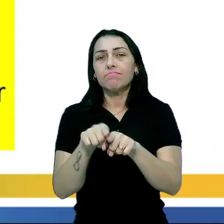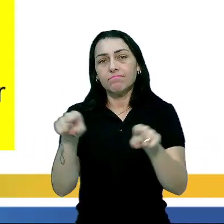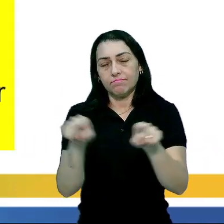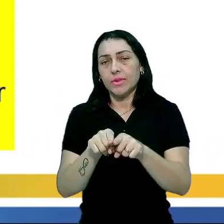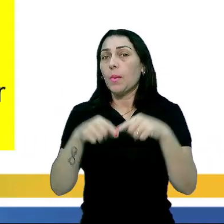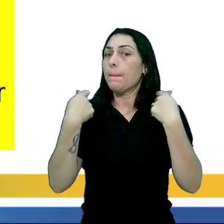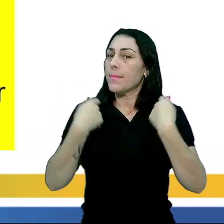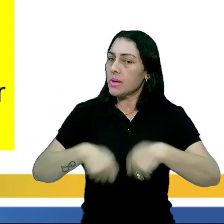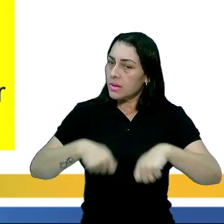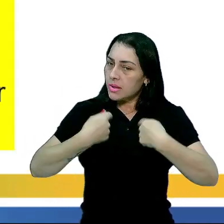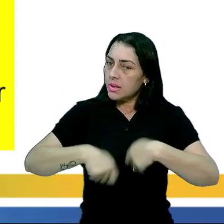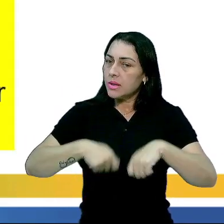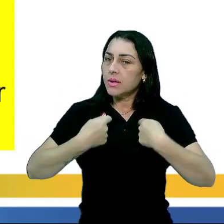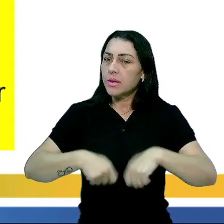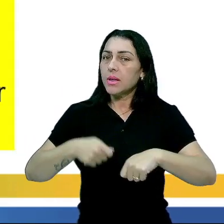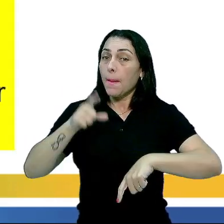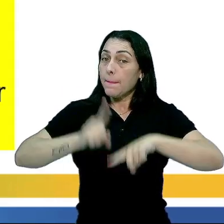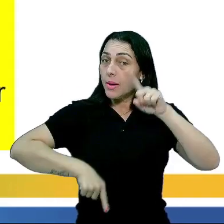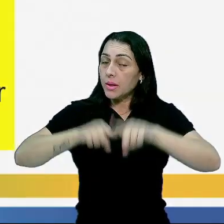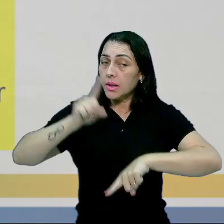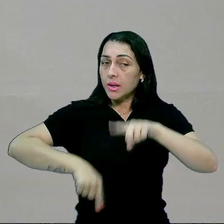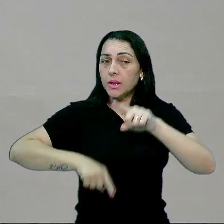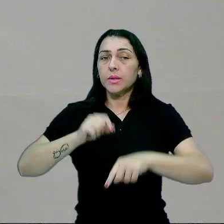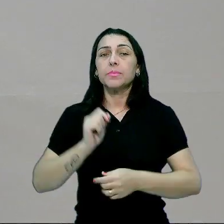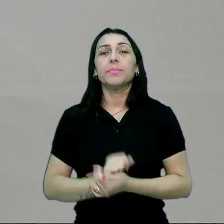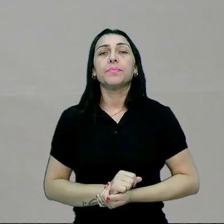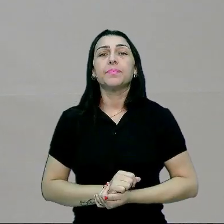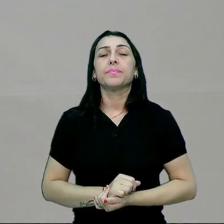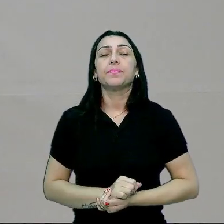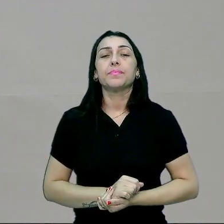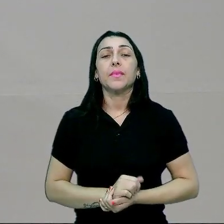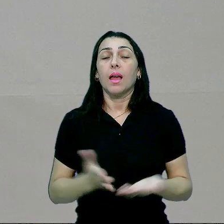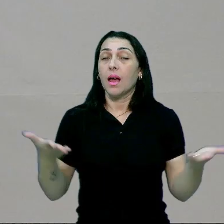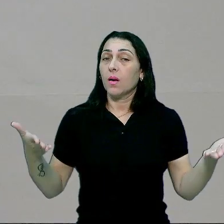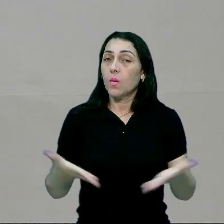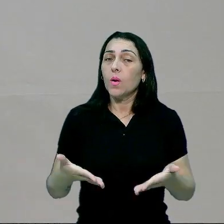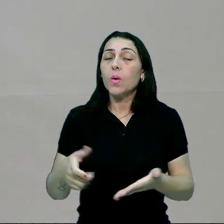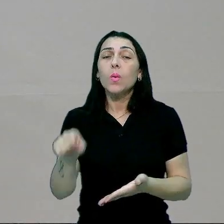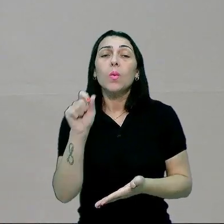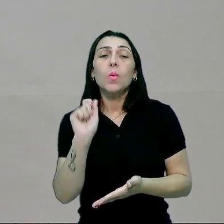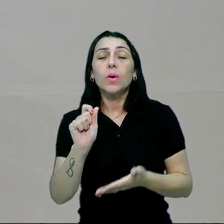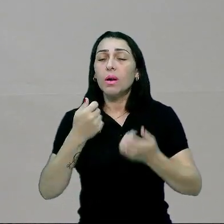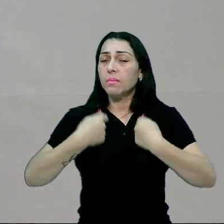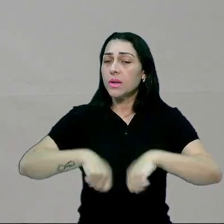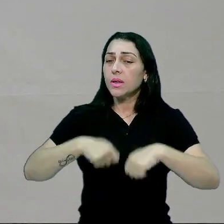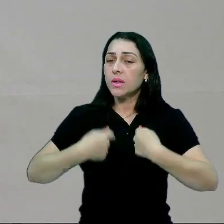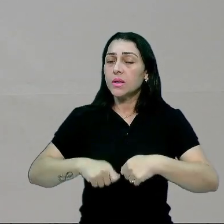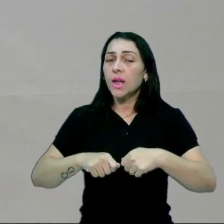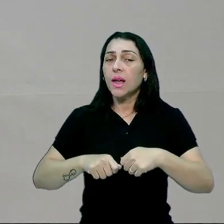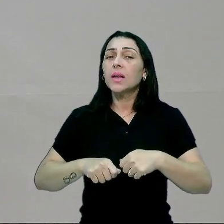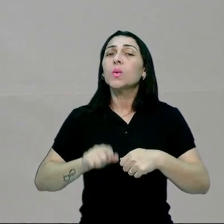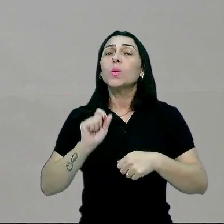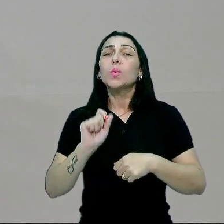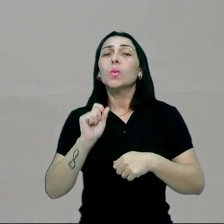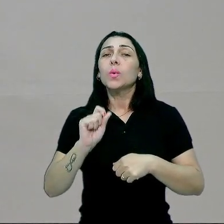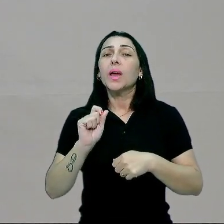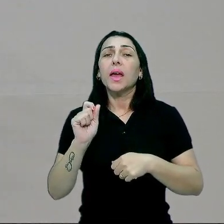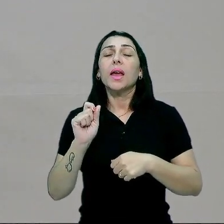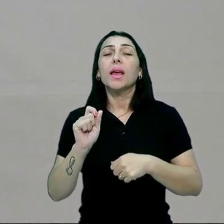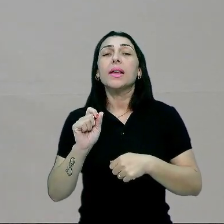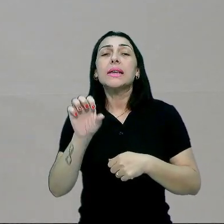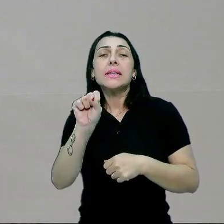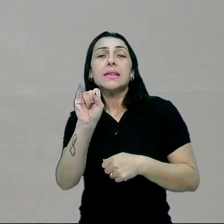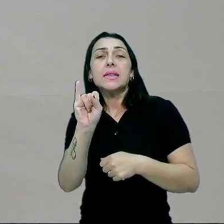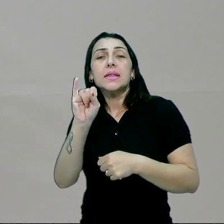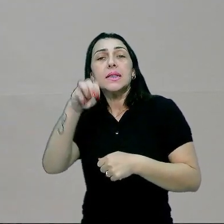são necessidades materiais. Agora, o que são necessidades simbólicas? Muitas vezes